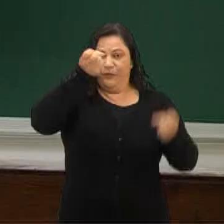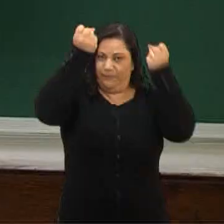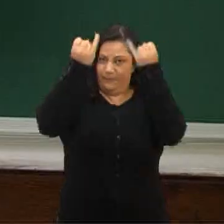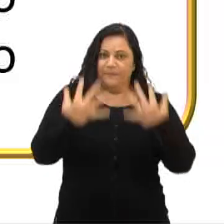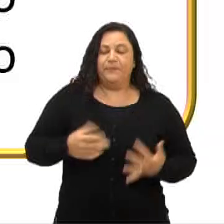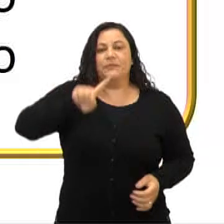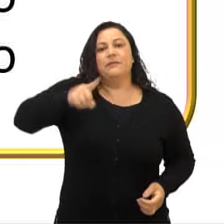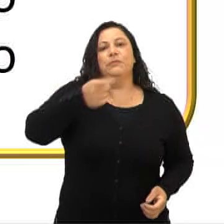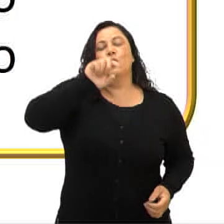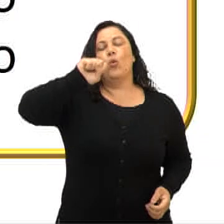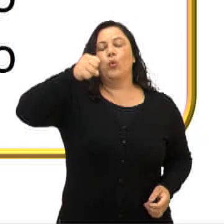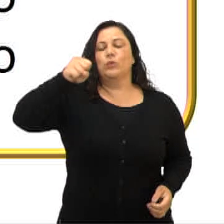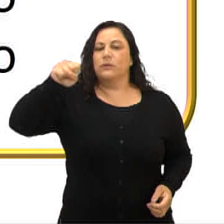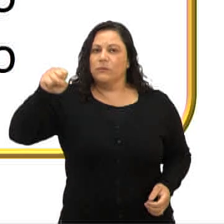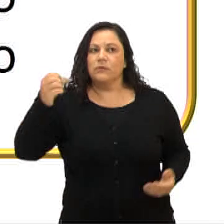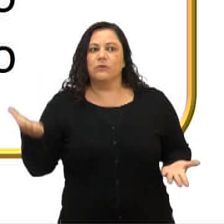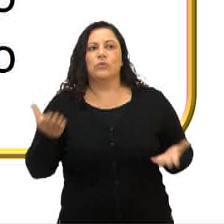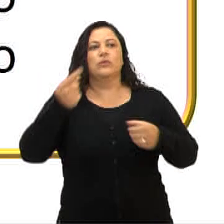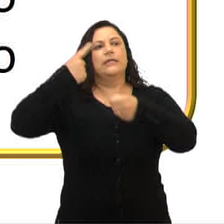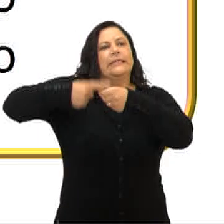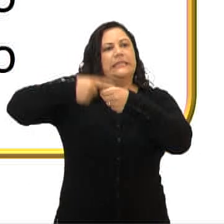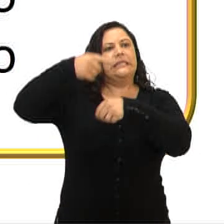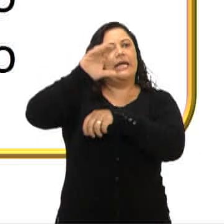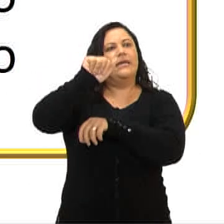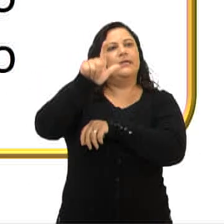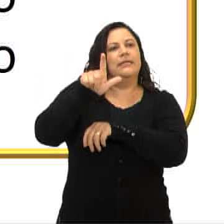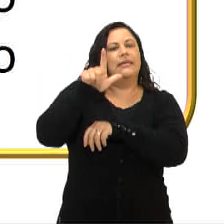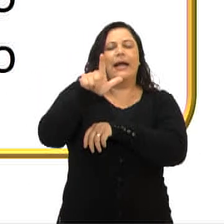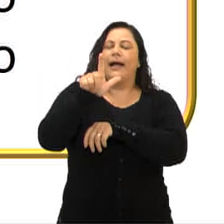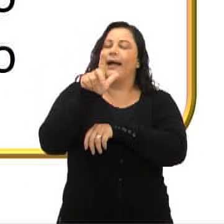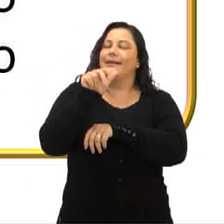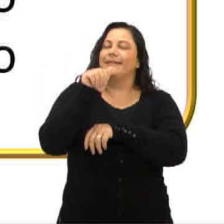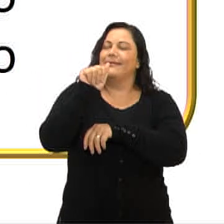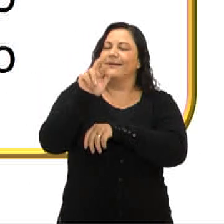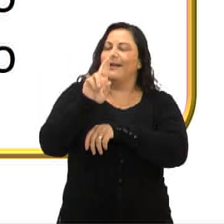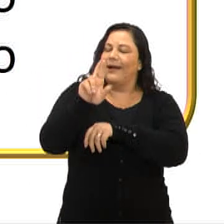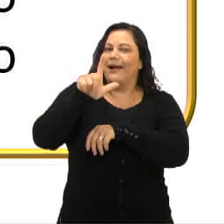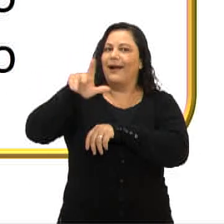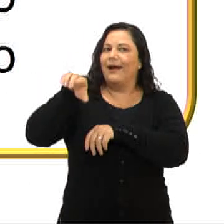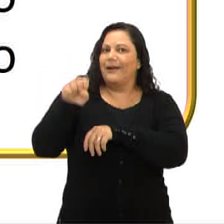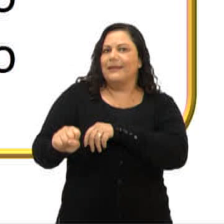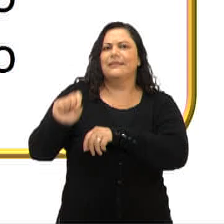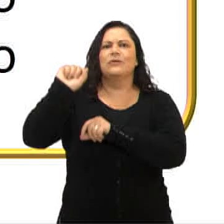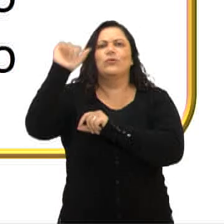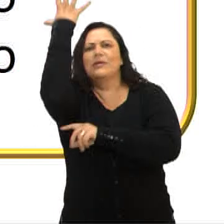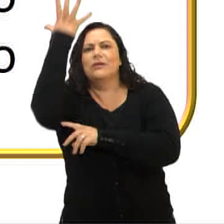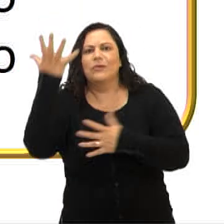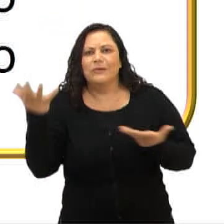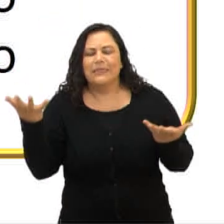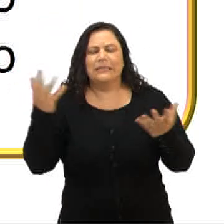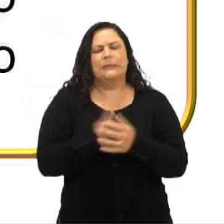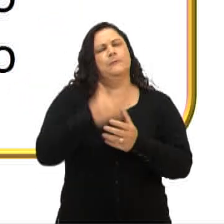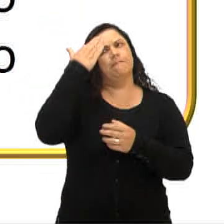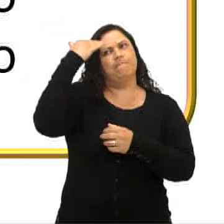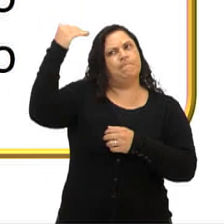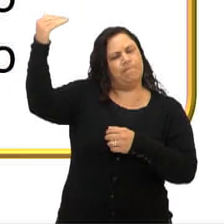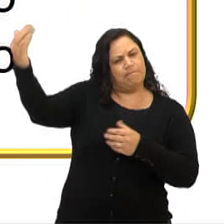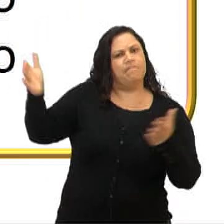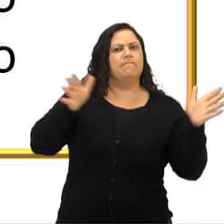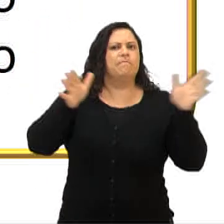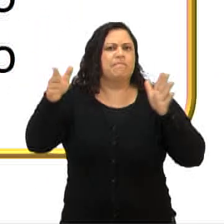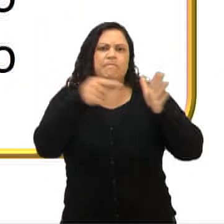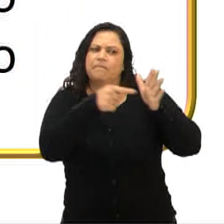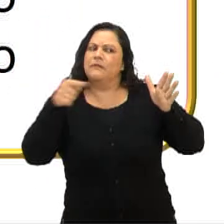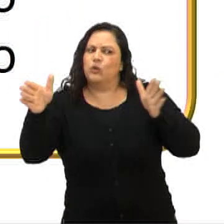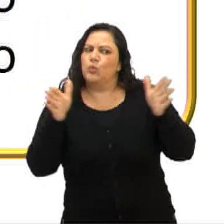Em 1888, na cidade de Arles, aconteceu um dos episódios mais famosos da história da arte. Um